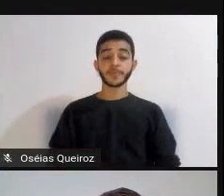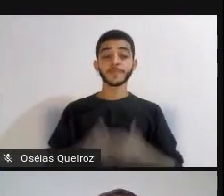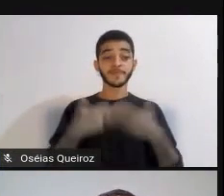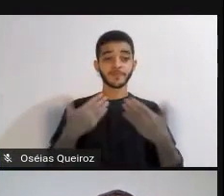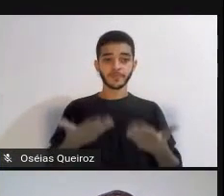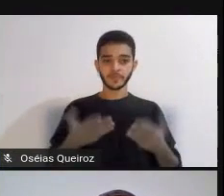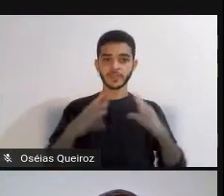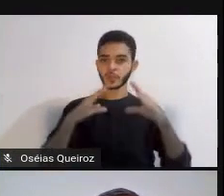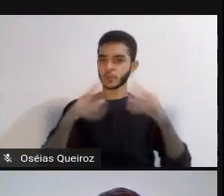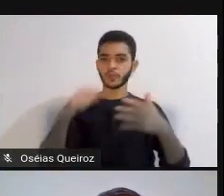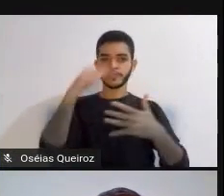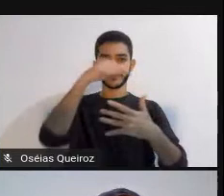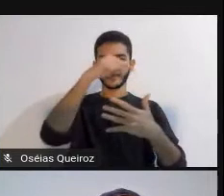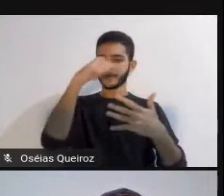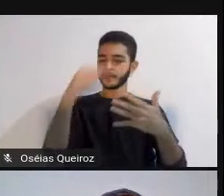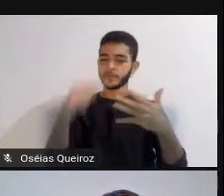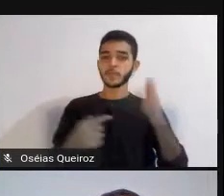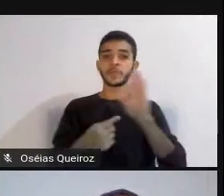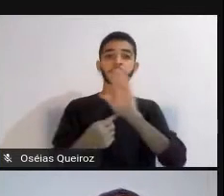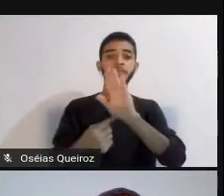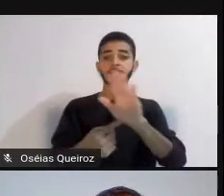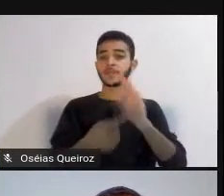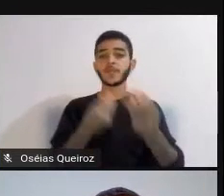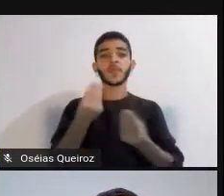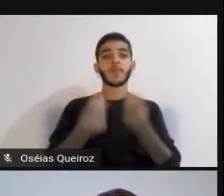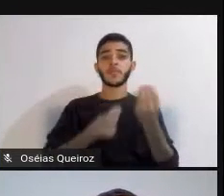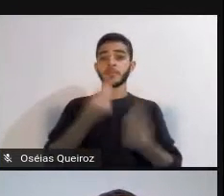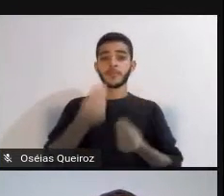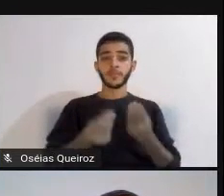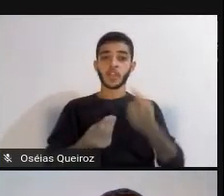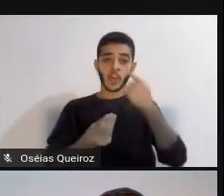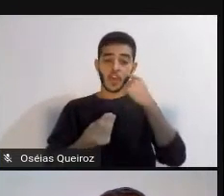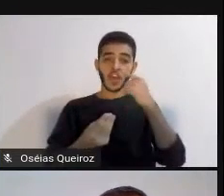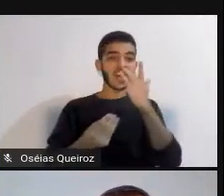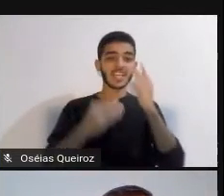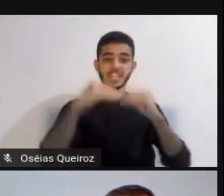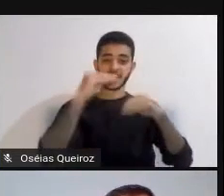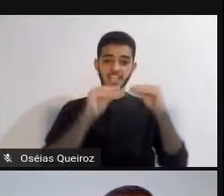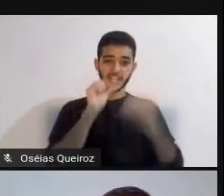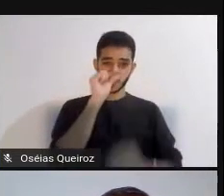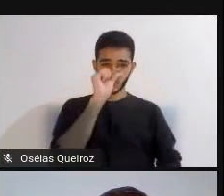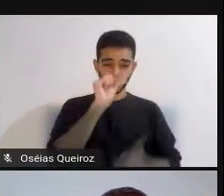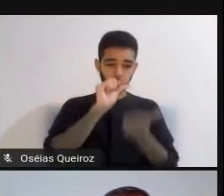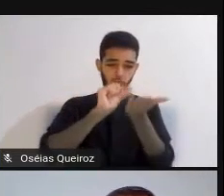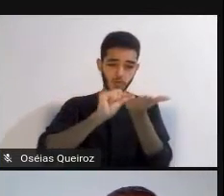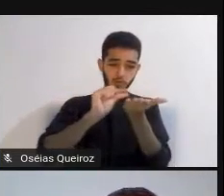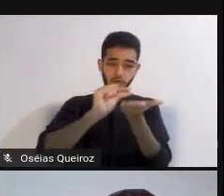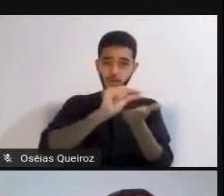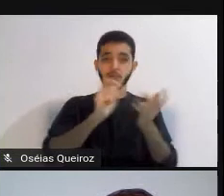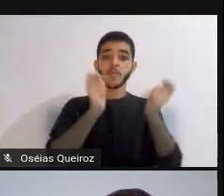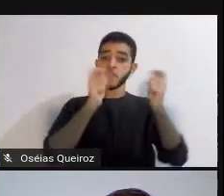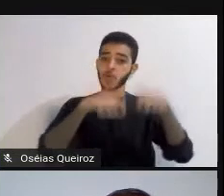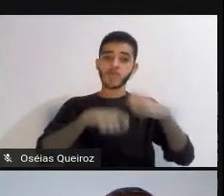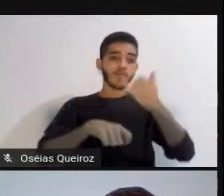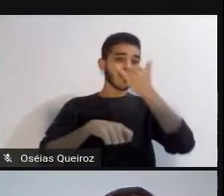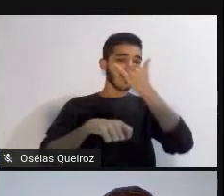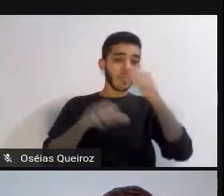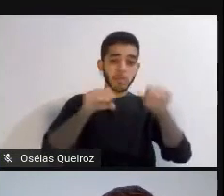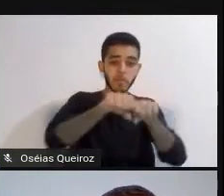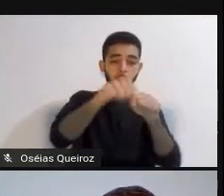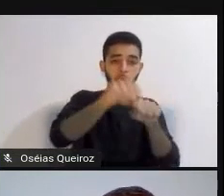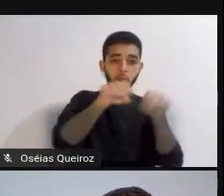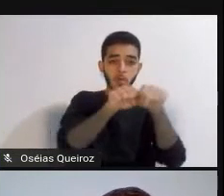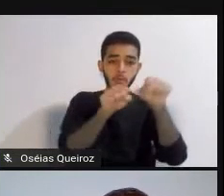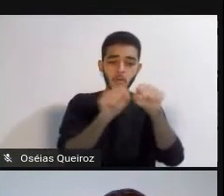esses exemplos, eles demonstram um pouco como mesmo os macroplásticos, eles podem dar origem a partículas menores, conhecidas